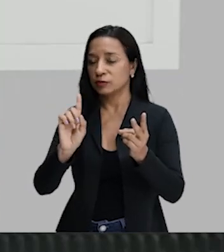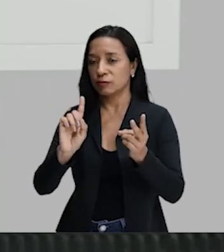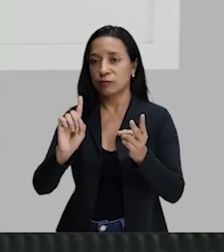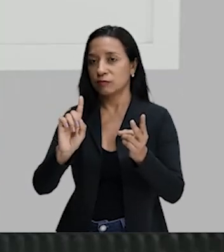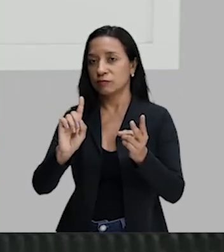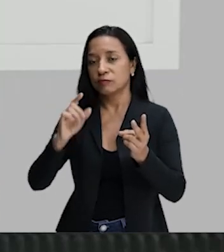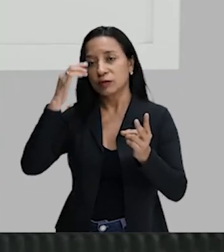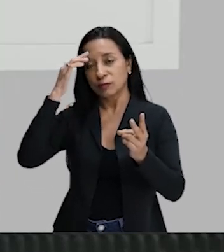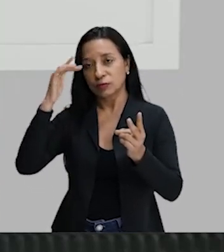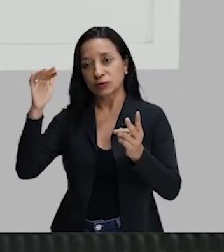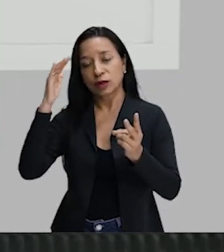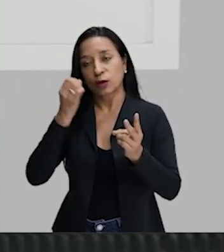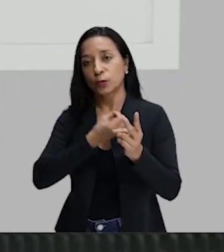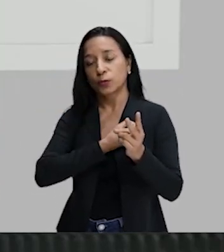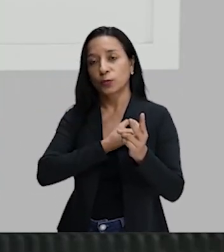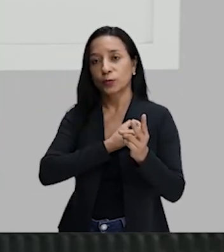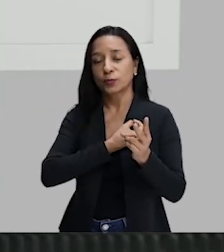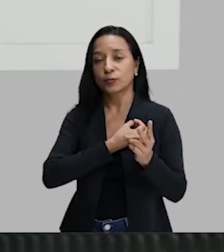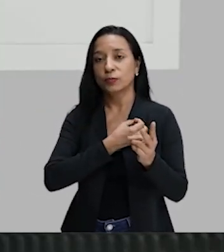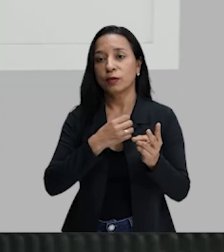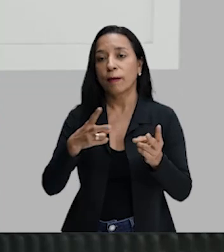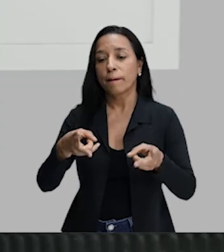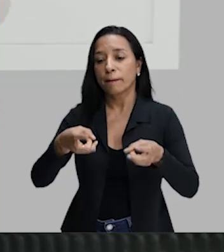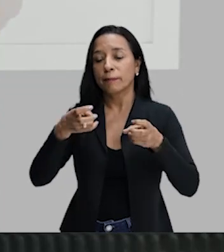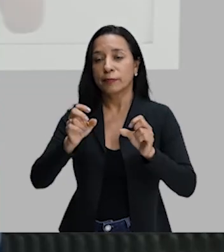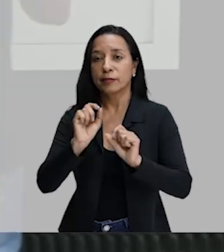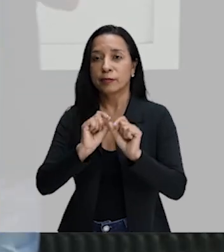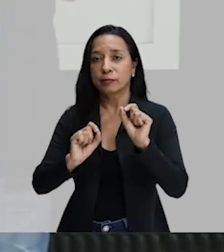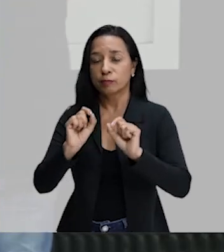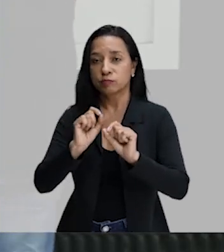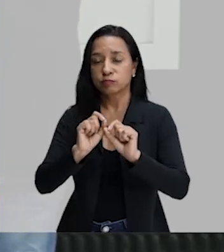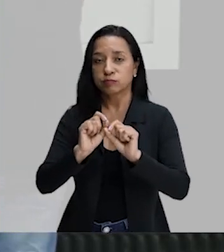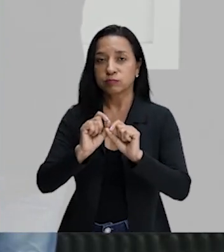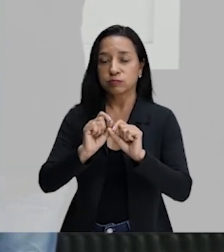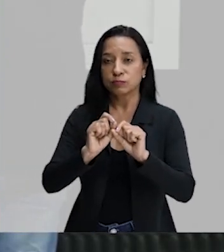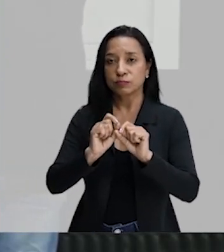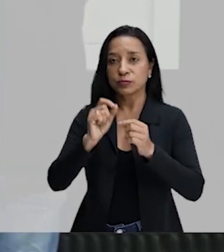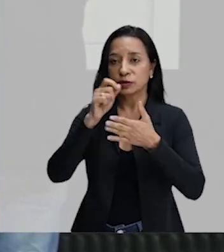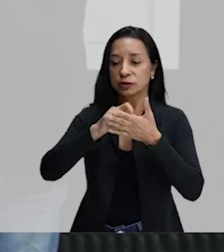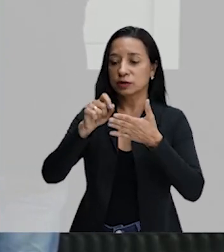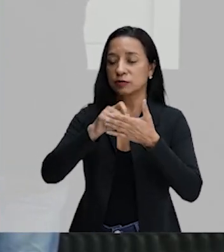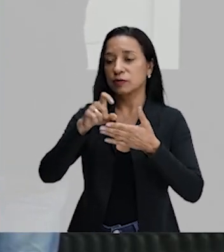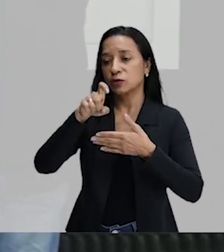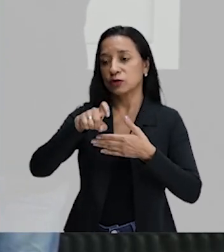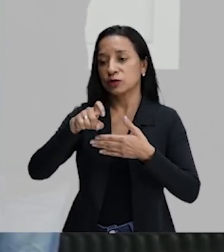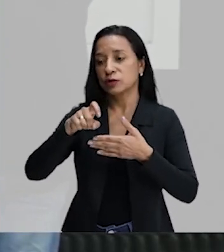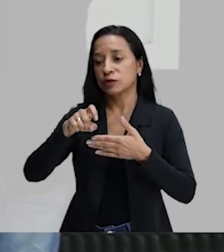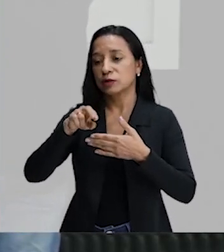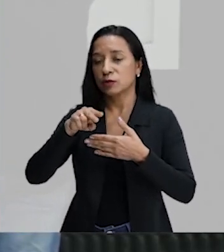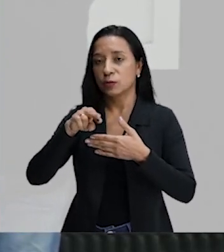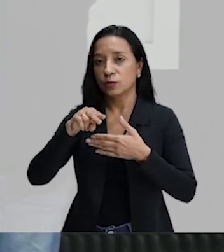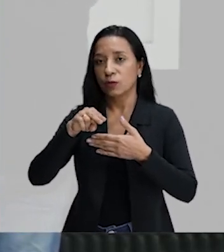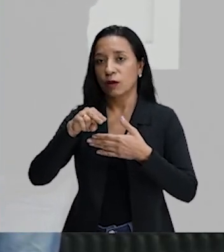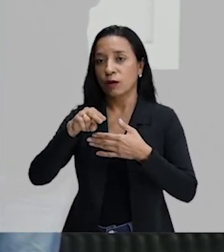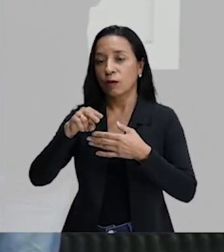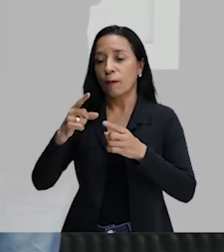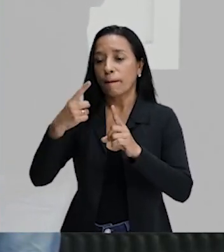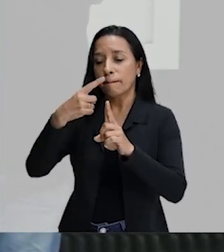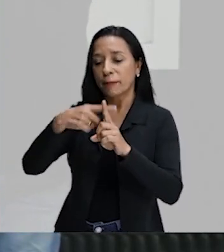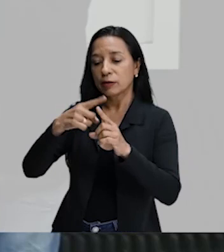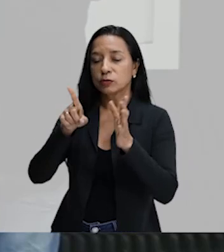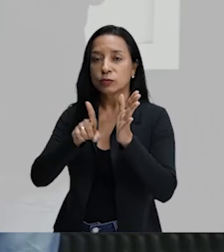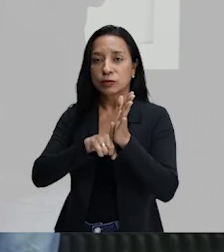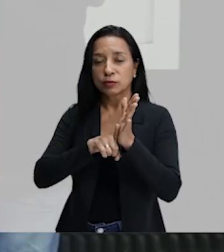imaginário. Tá? Então perceba que se eu posso escrever isso aqui, ó, x igual a mais ou